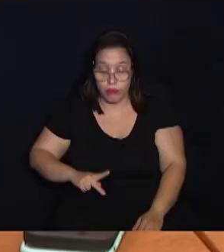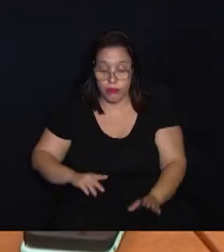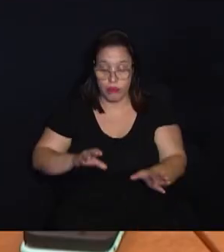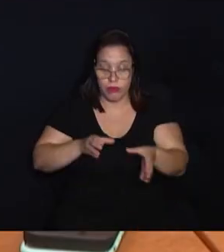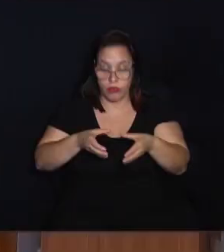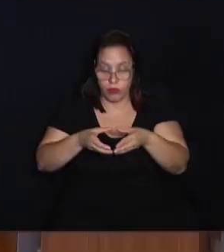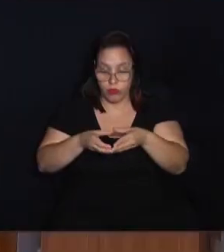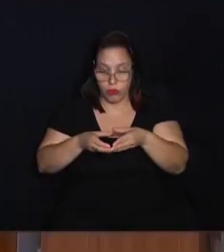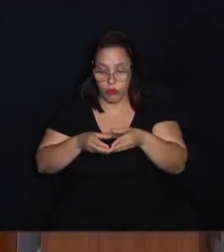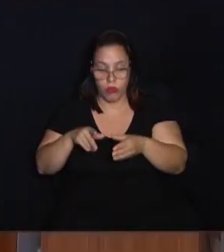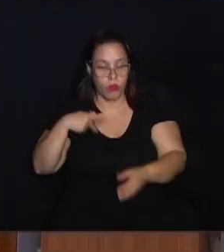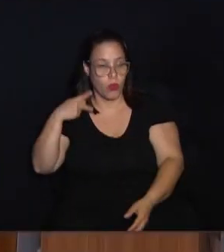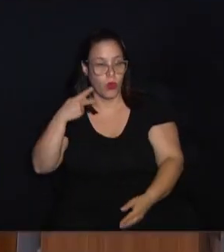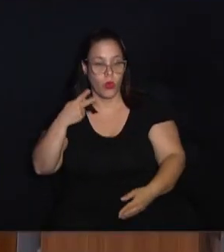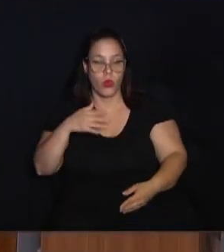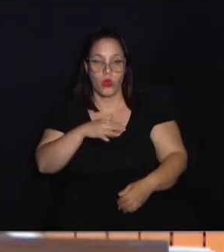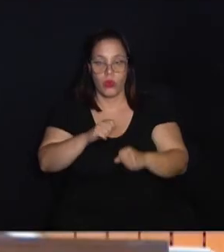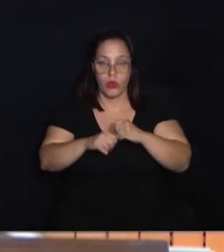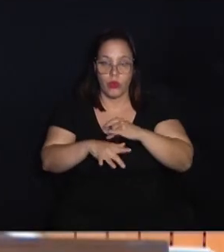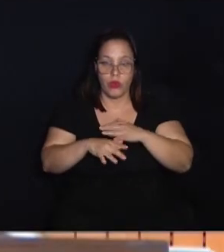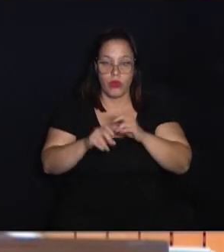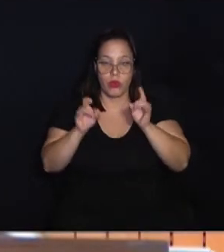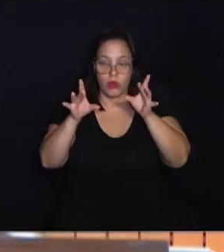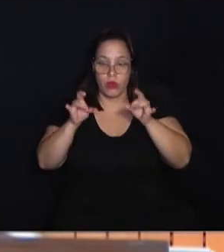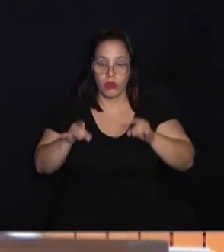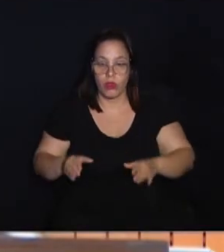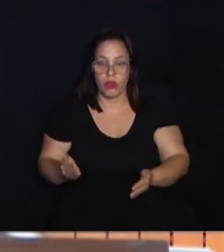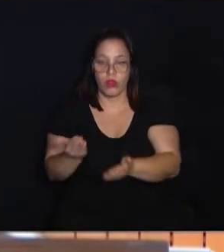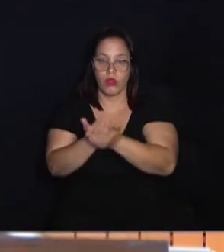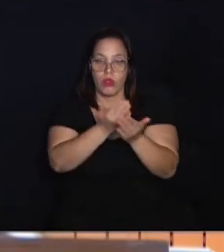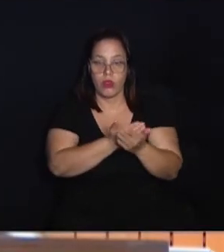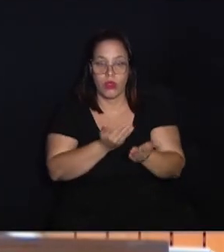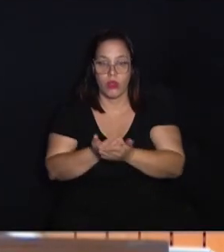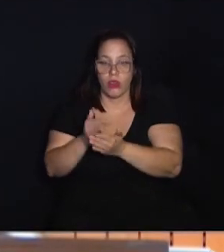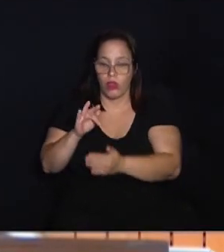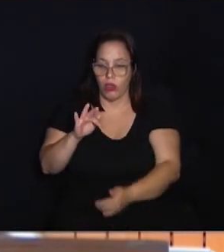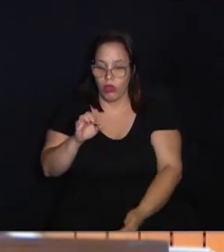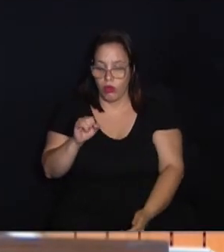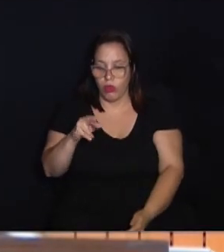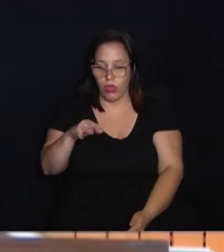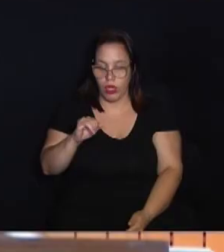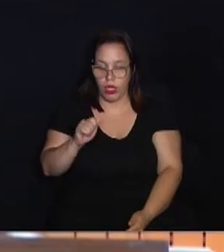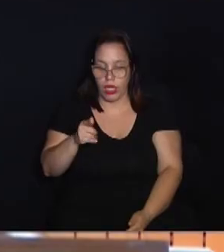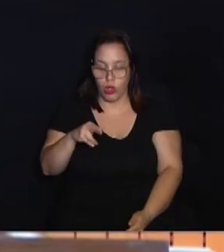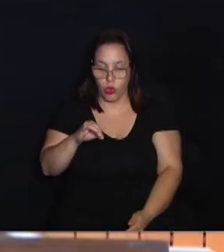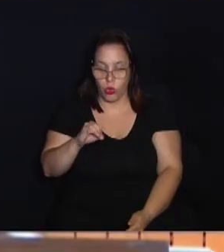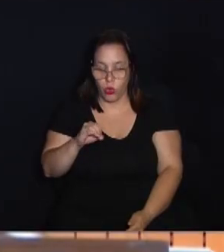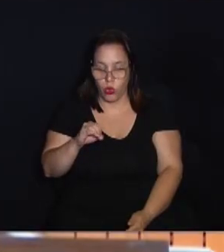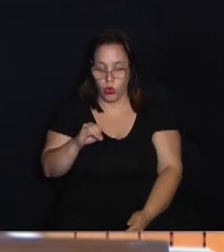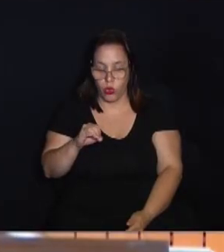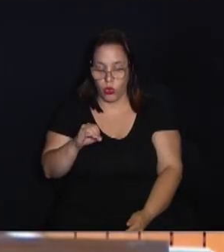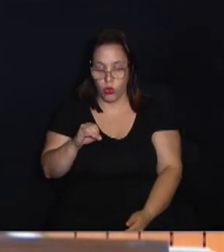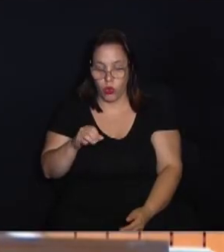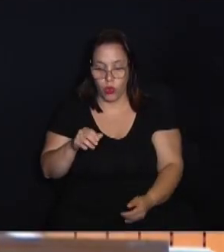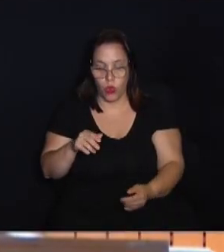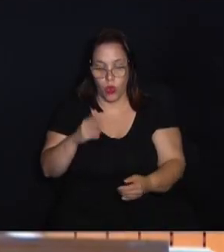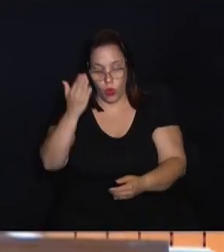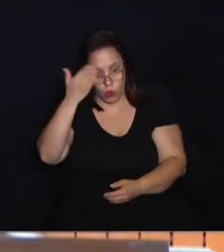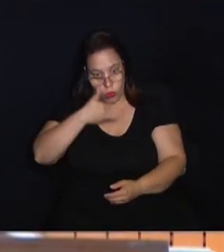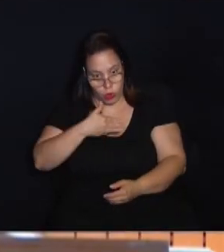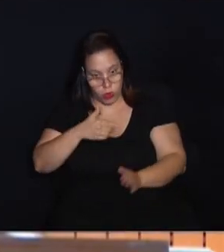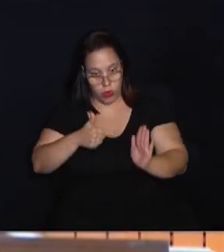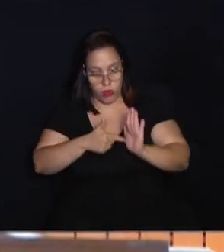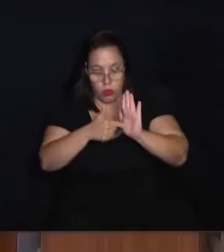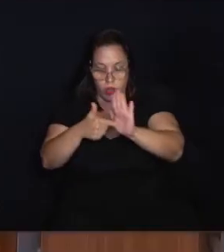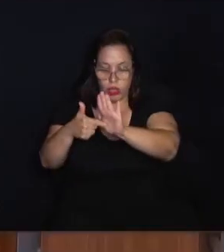Política Urbana e da Comissão Especial de Estudos sobre Feiras Agropecuárias, Provas Equestres,